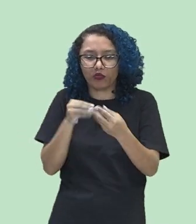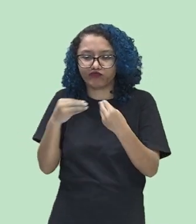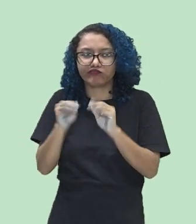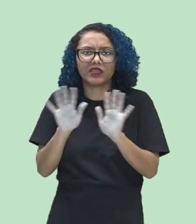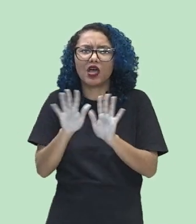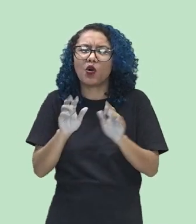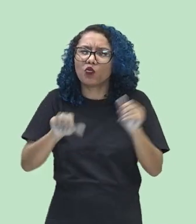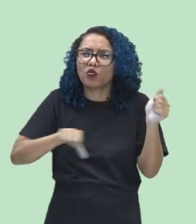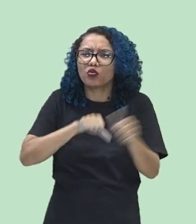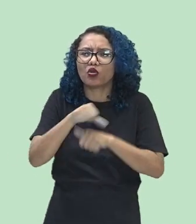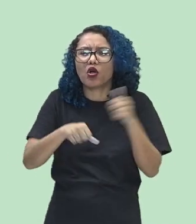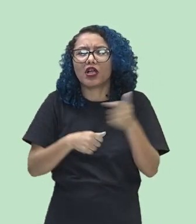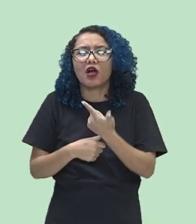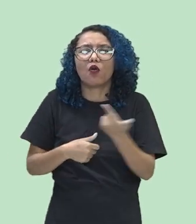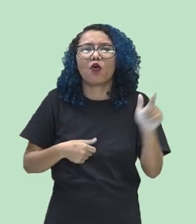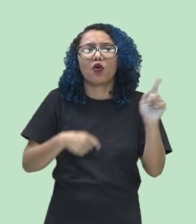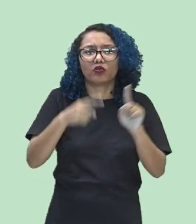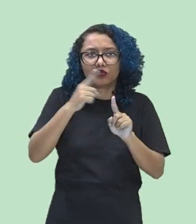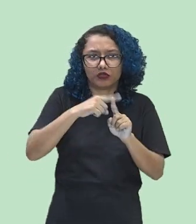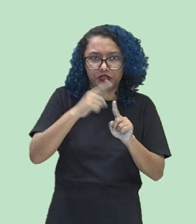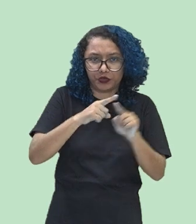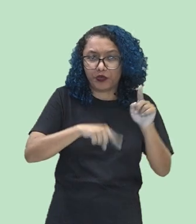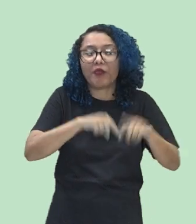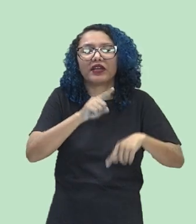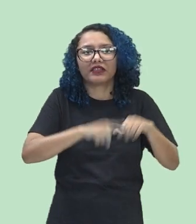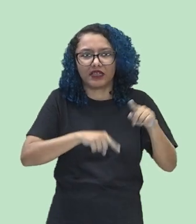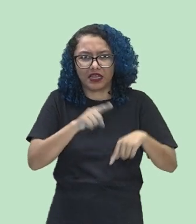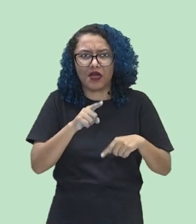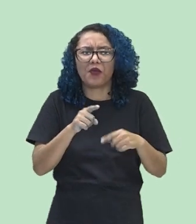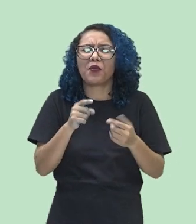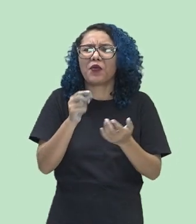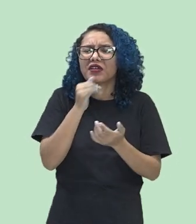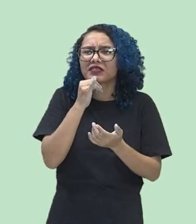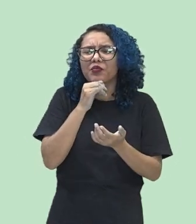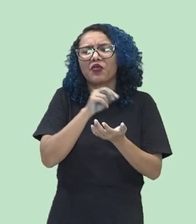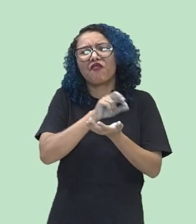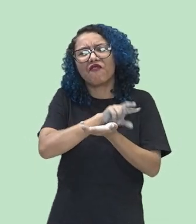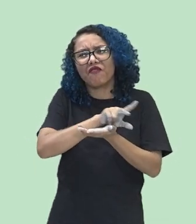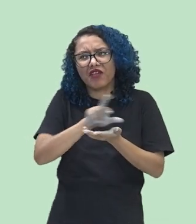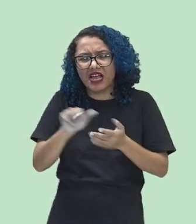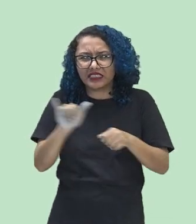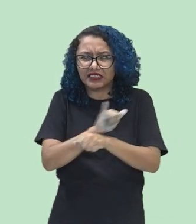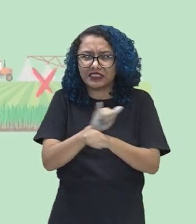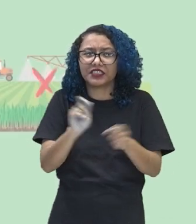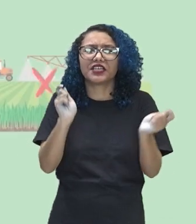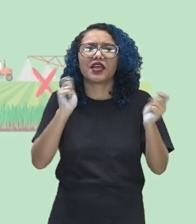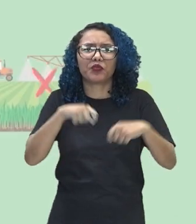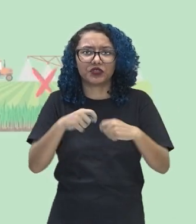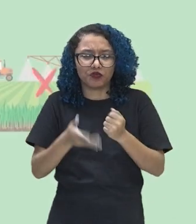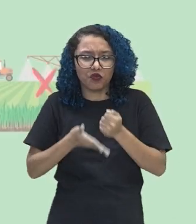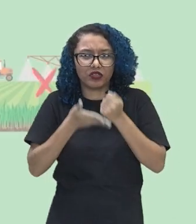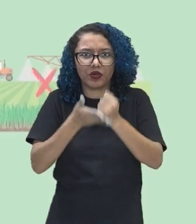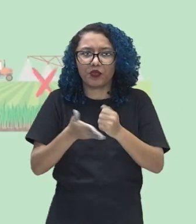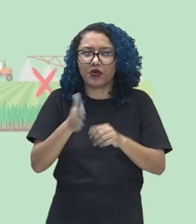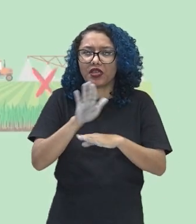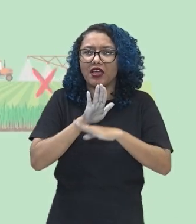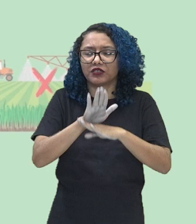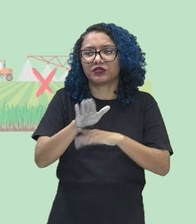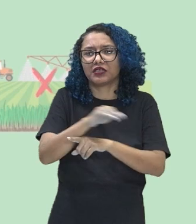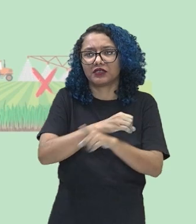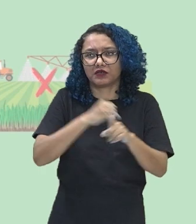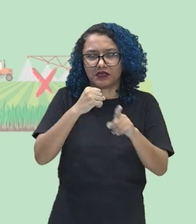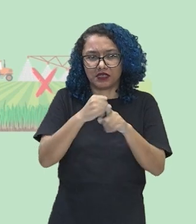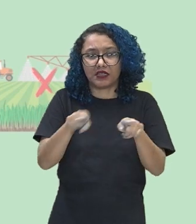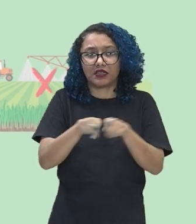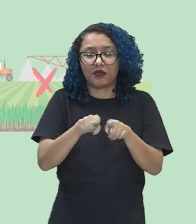para o supermercado. Então, aqui nós temos vários exemplos de coisas que você pode fazer na sua cidade. Mas também nós temos a